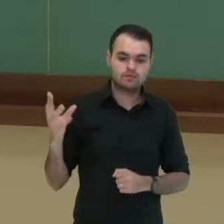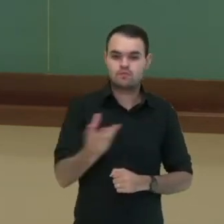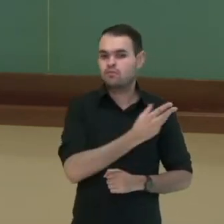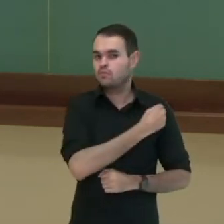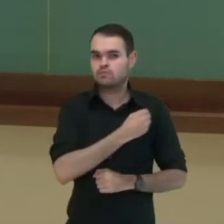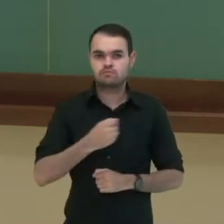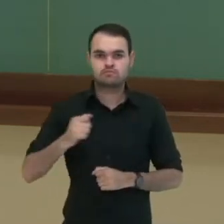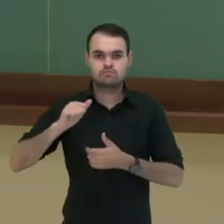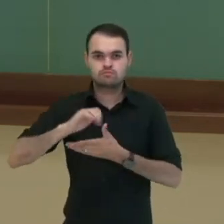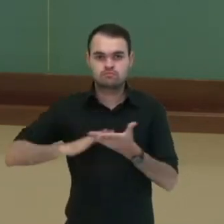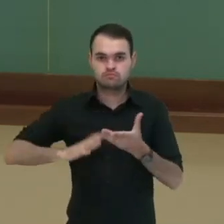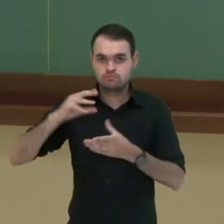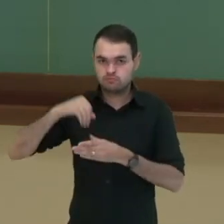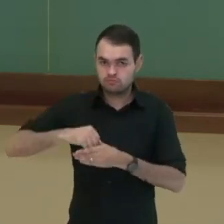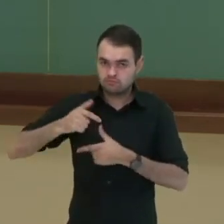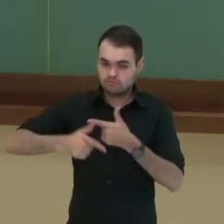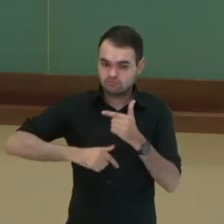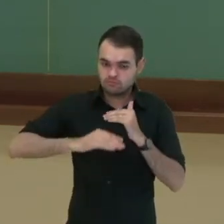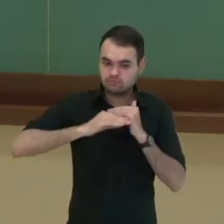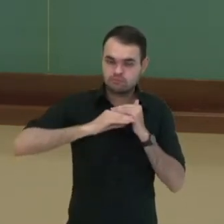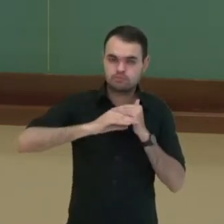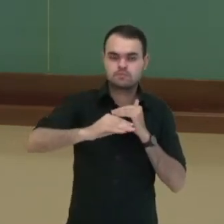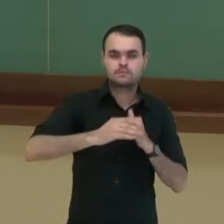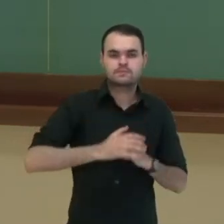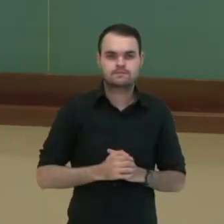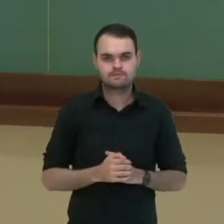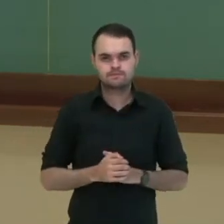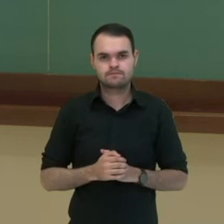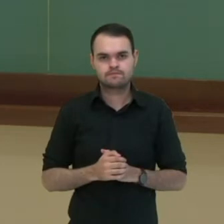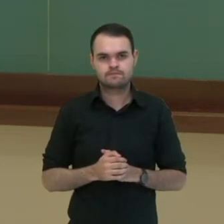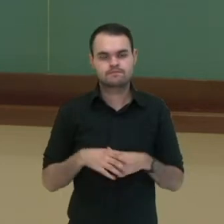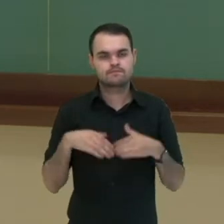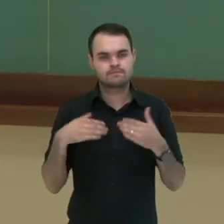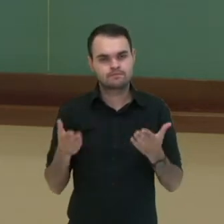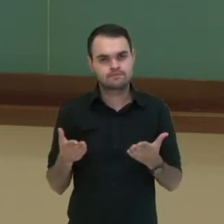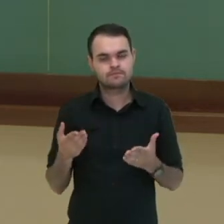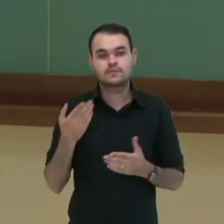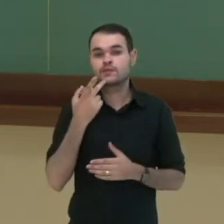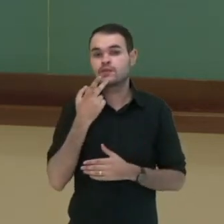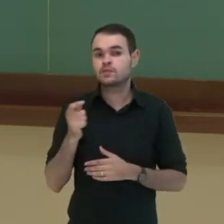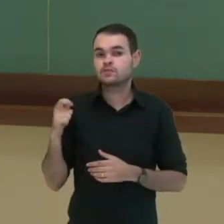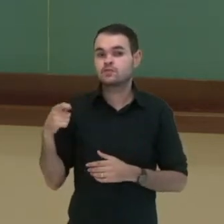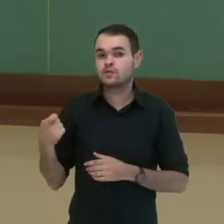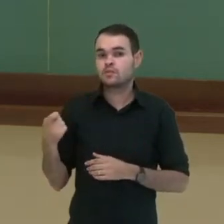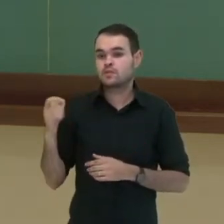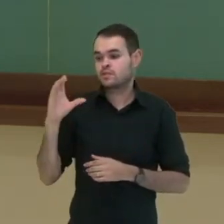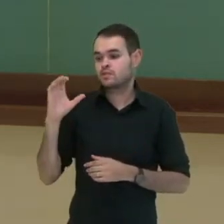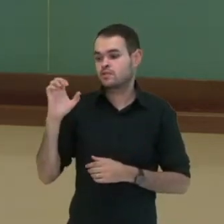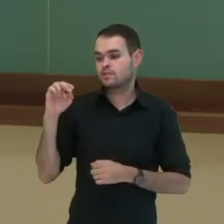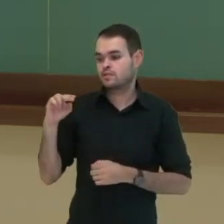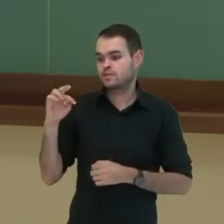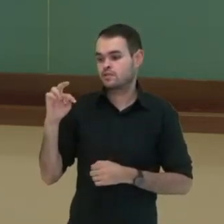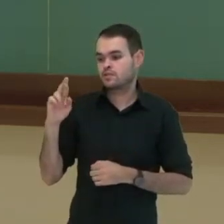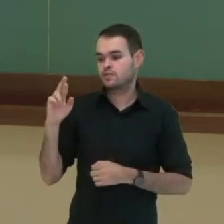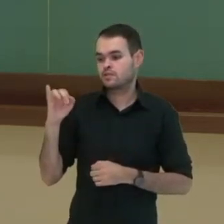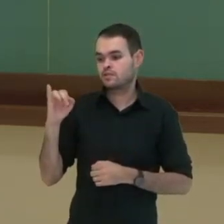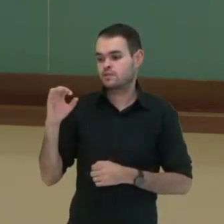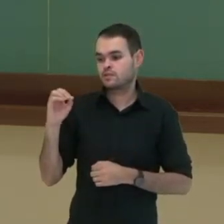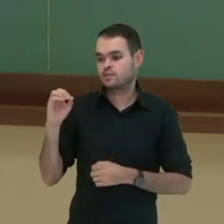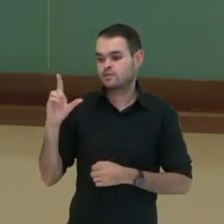ali do organismo também se mantenham. Muito bem, falamos agora do centríolo e agora nós vamos conhecer